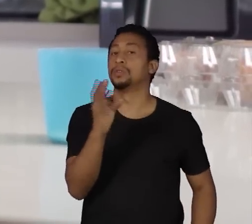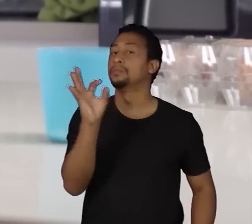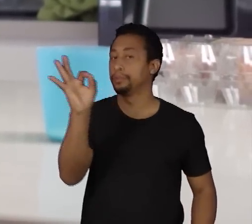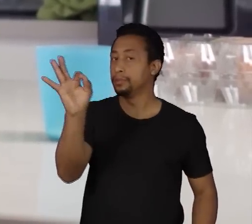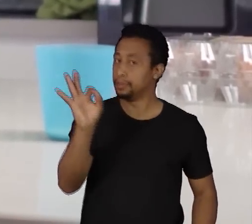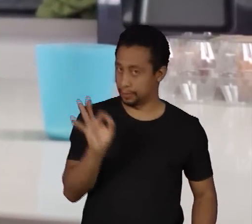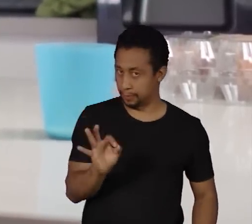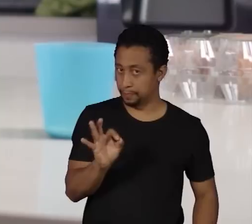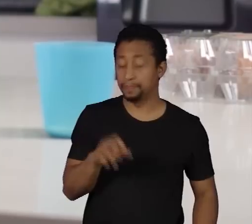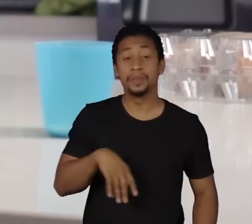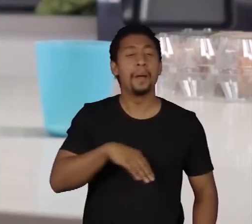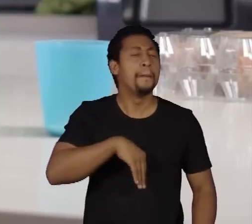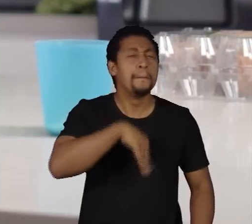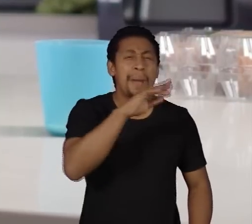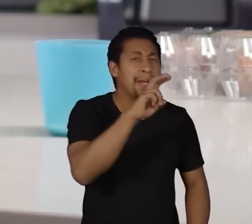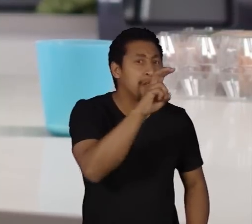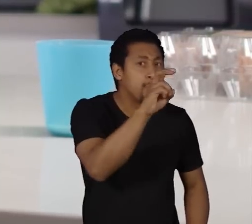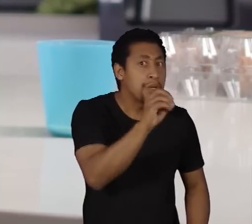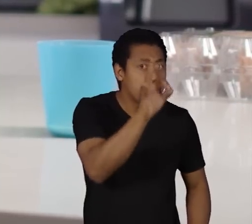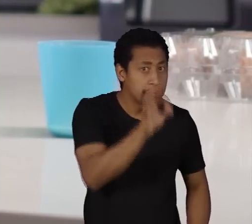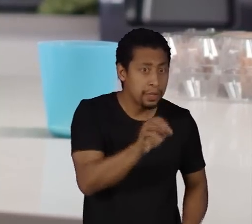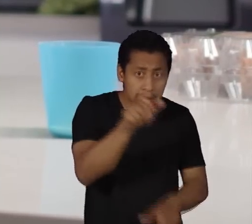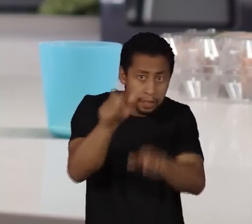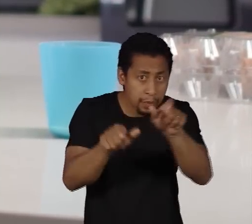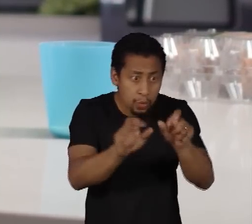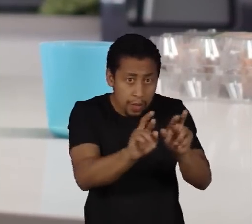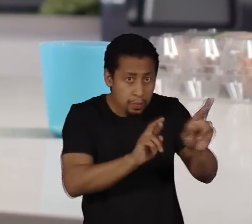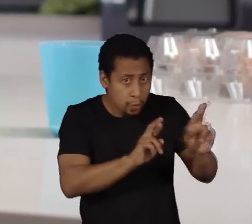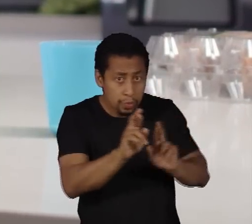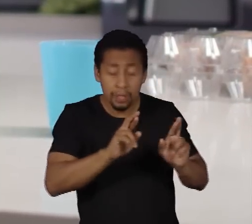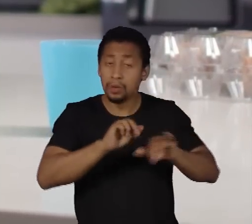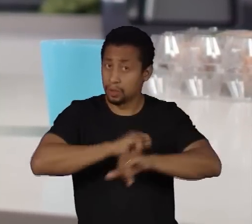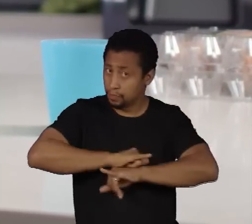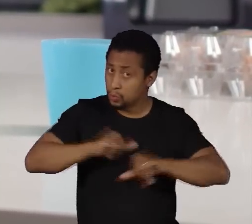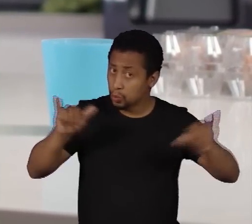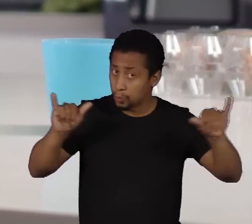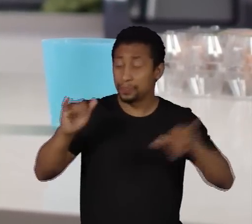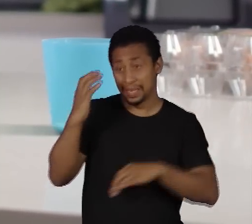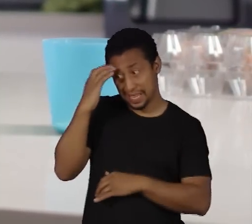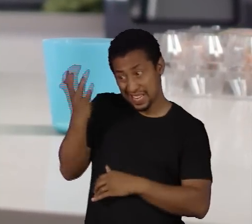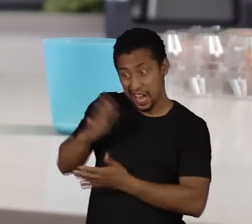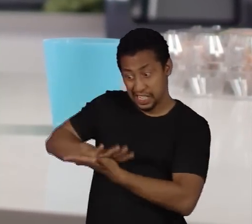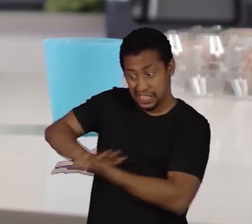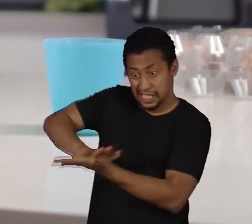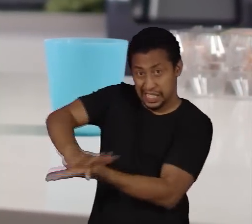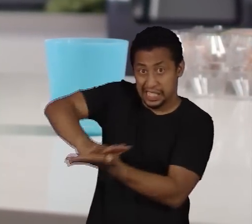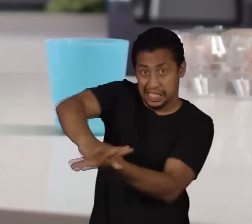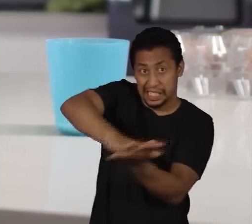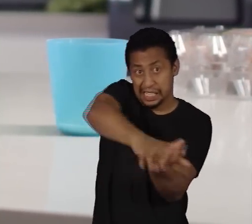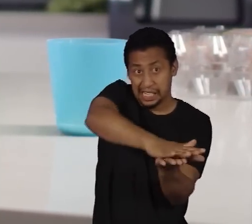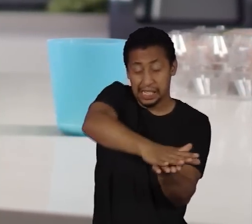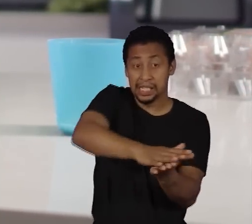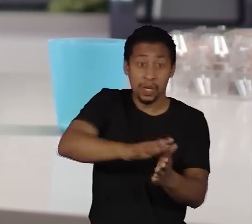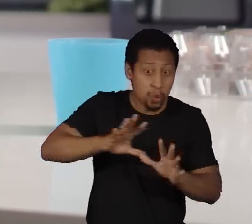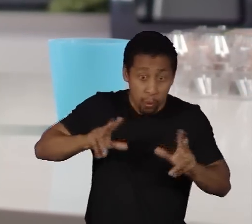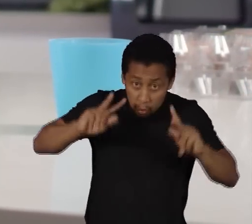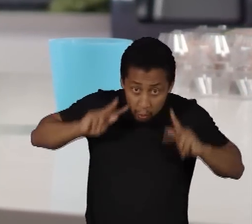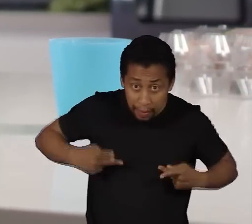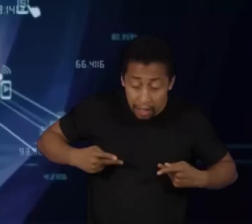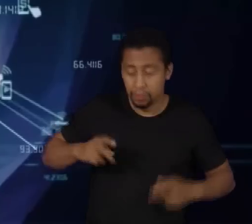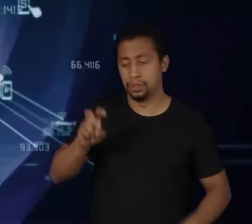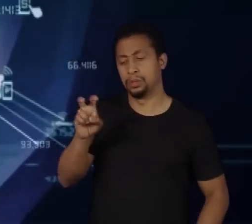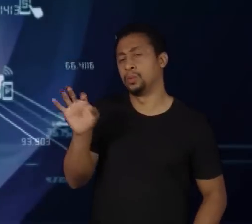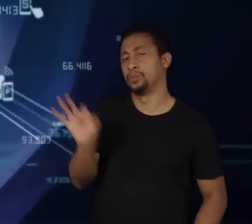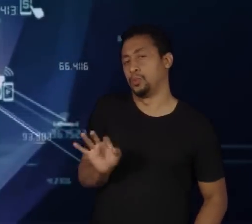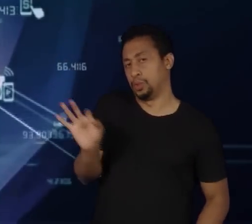dos entrevistados declararam que a chance dela causar a extinção humana é de pelo menos 5%. O mesmo